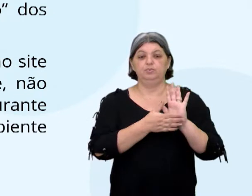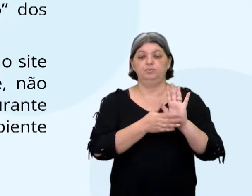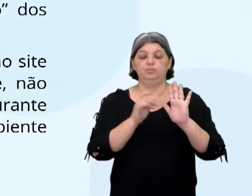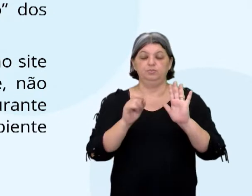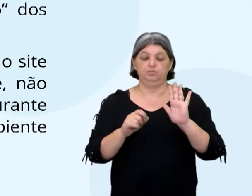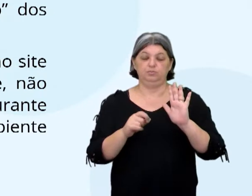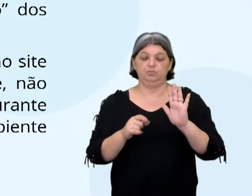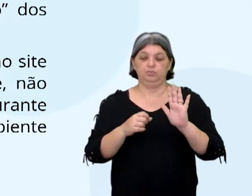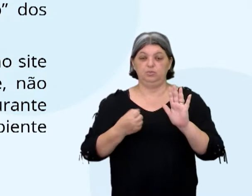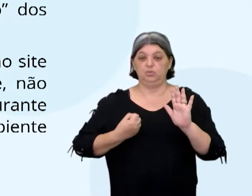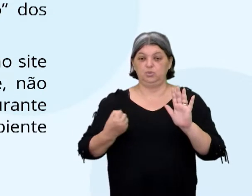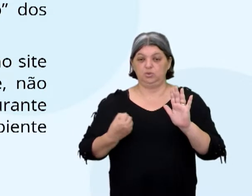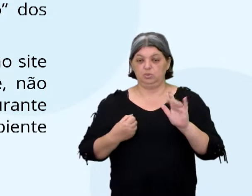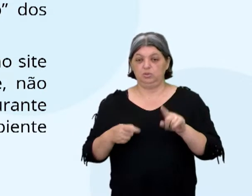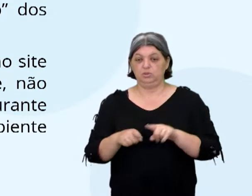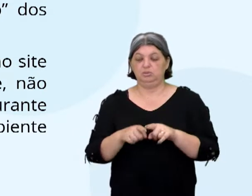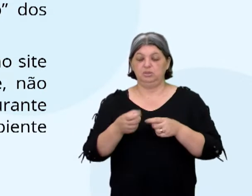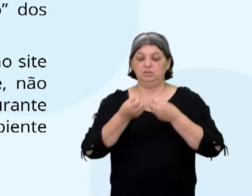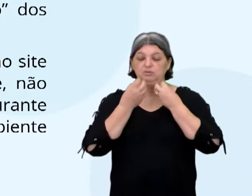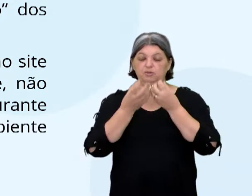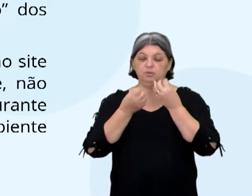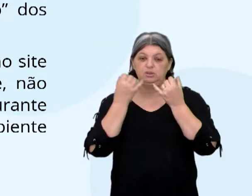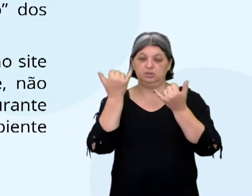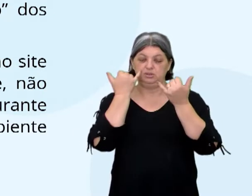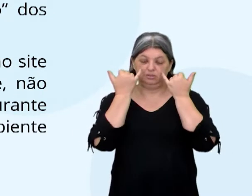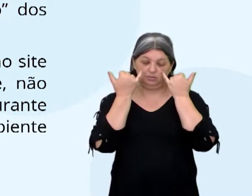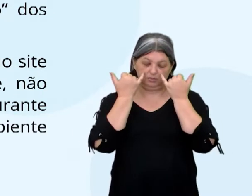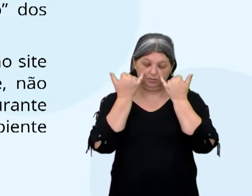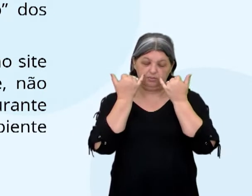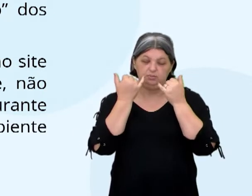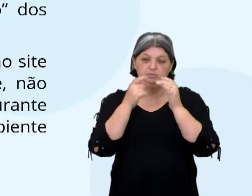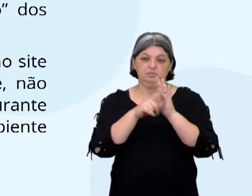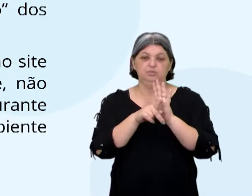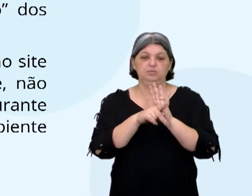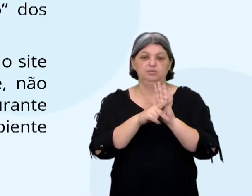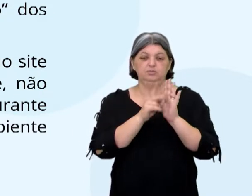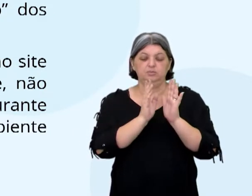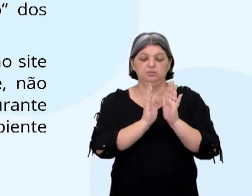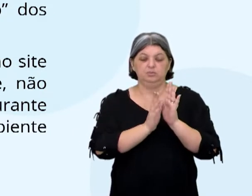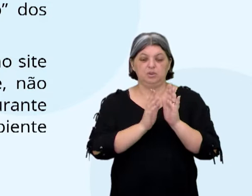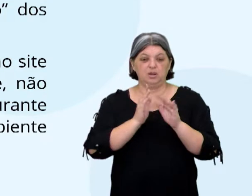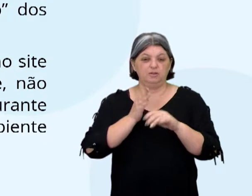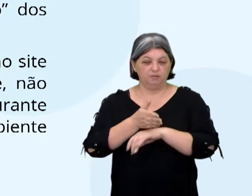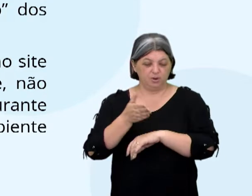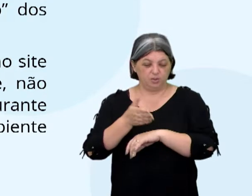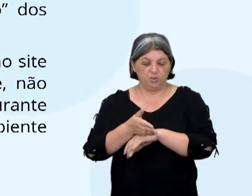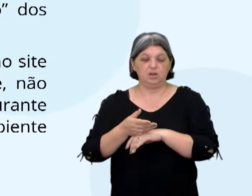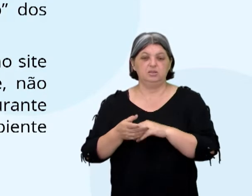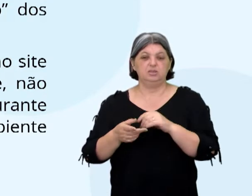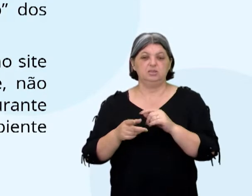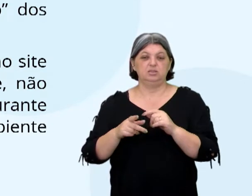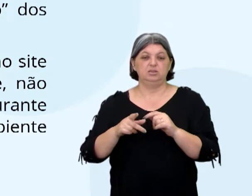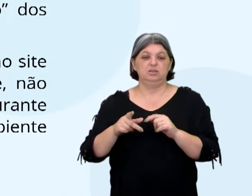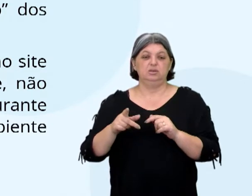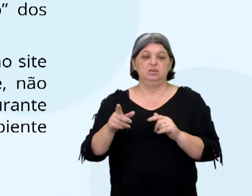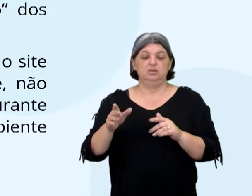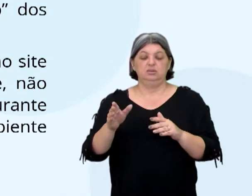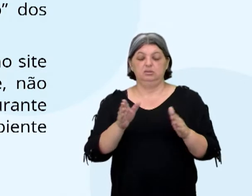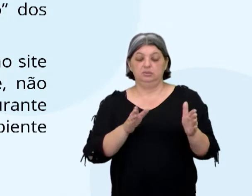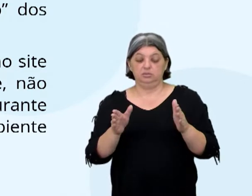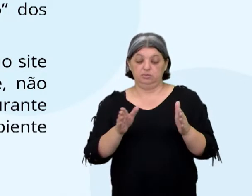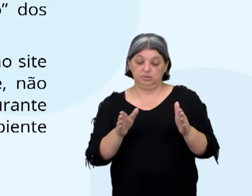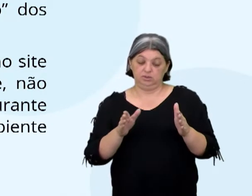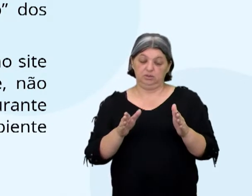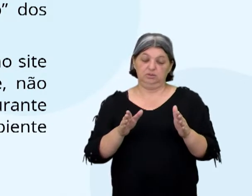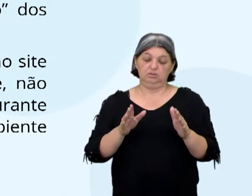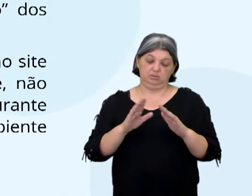de números e informações estatísticas acerca da frequência de estudantes às aulas durante certo período da pandemia no